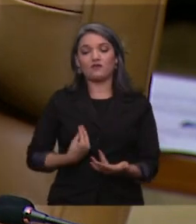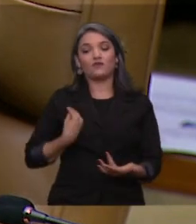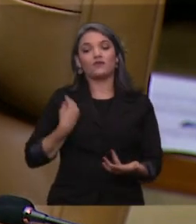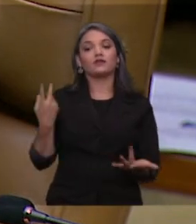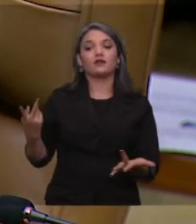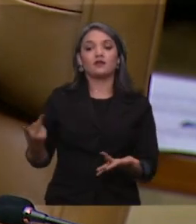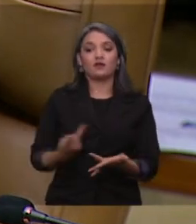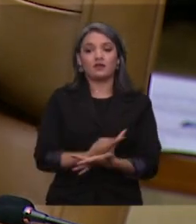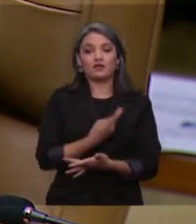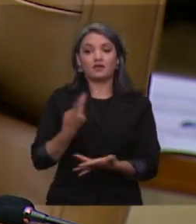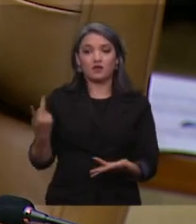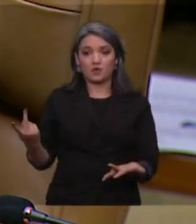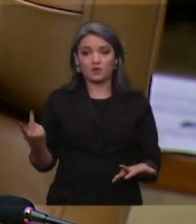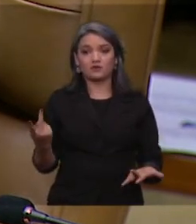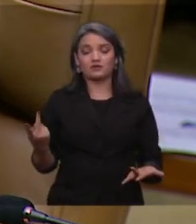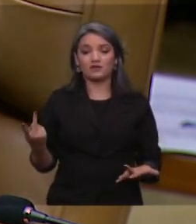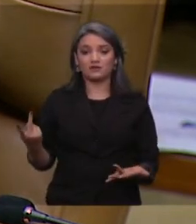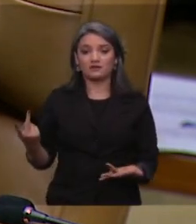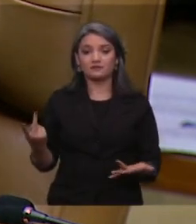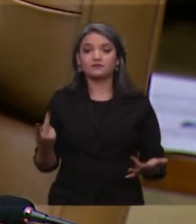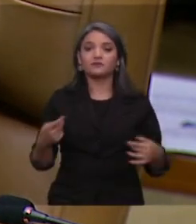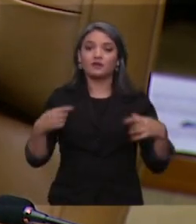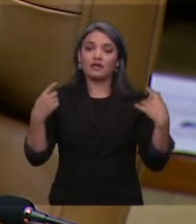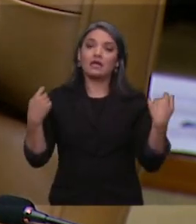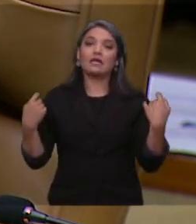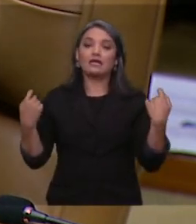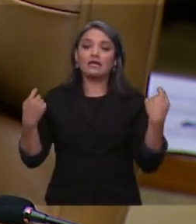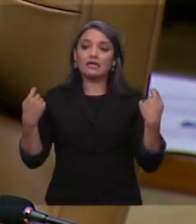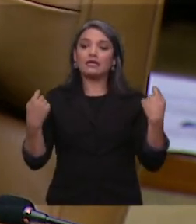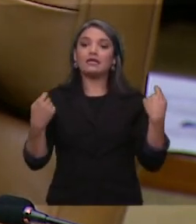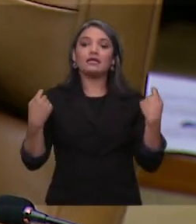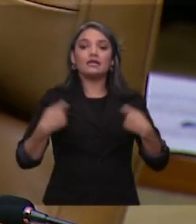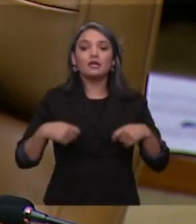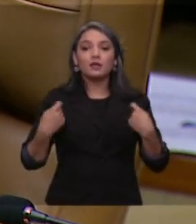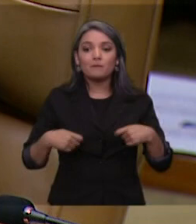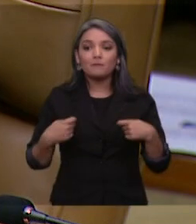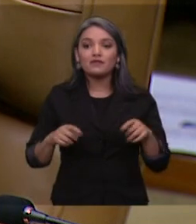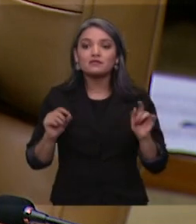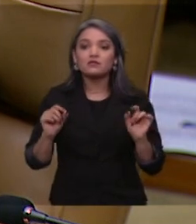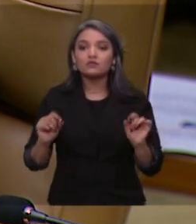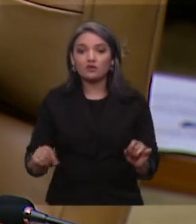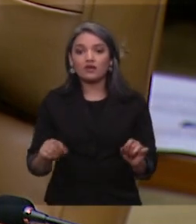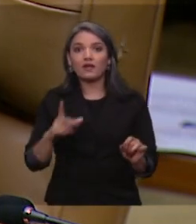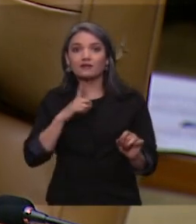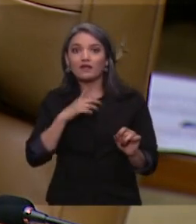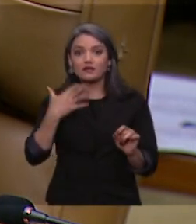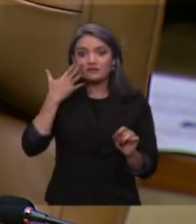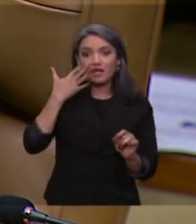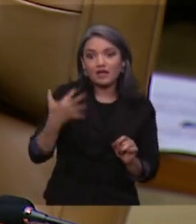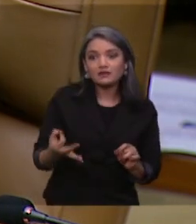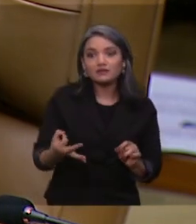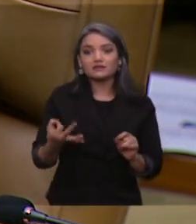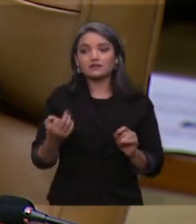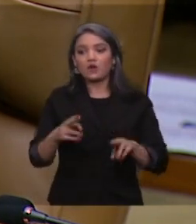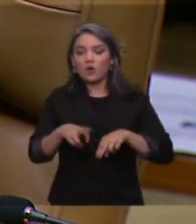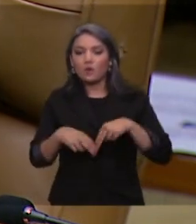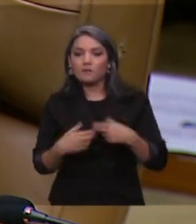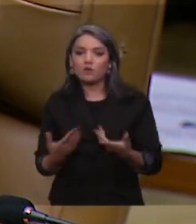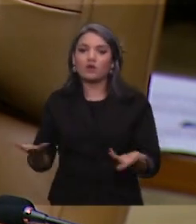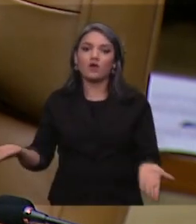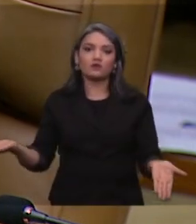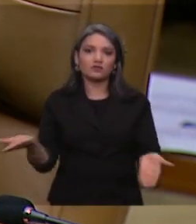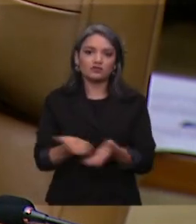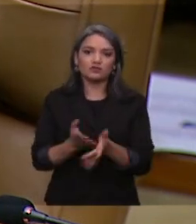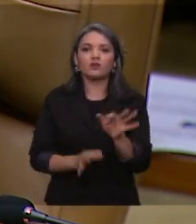na realidade e que merecerão, em alguma medida, tratamento em função dos litígios que ocorrerão